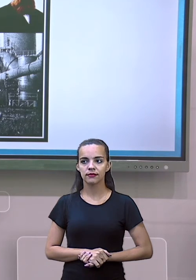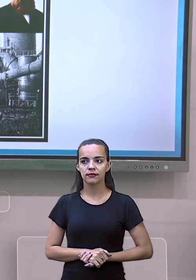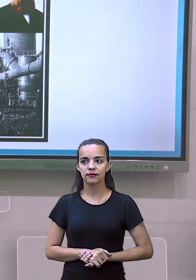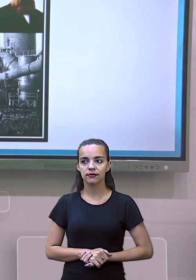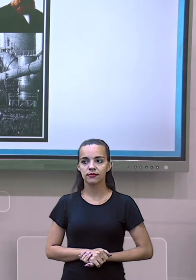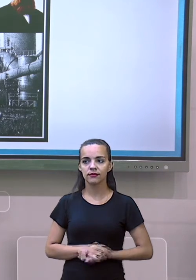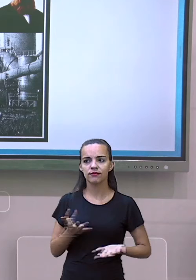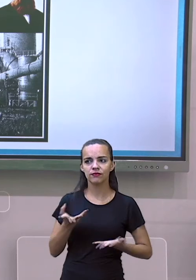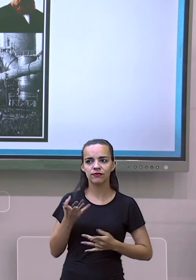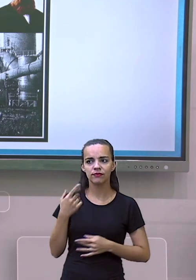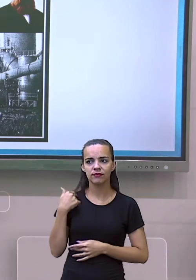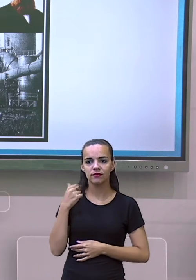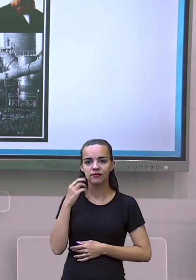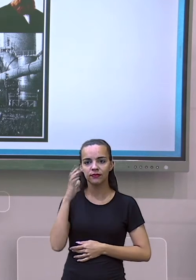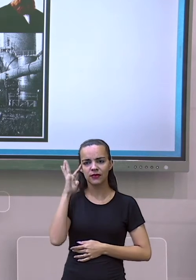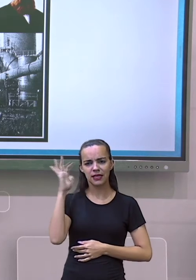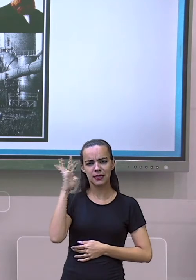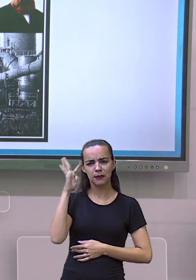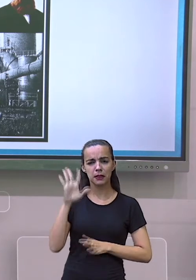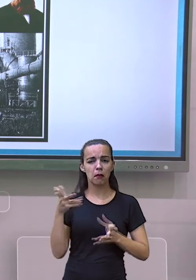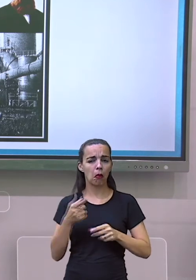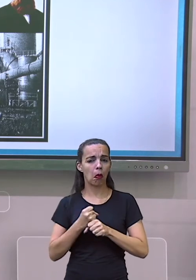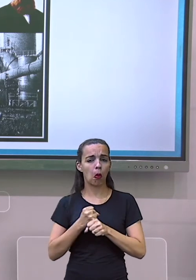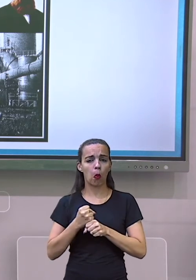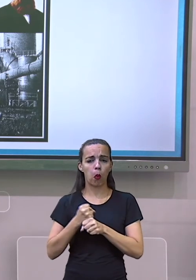Esses pensamentos já vão para quantos anos?